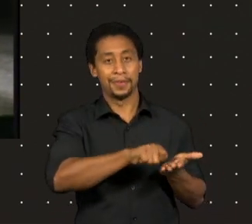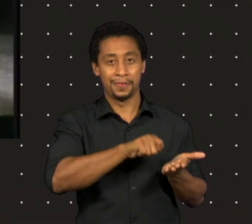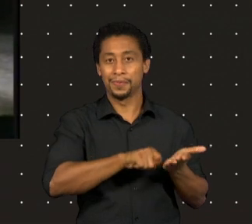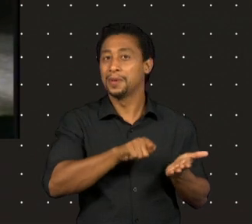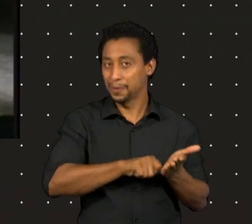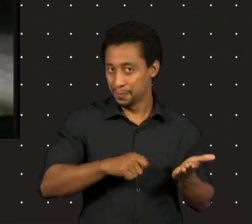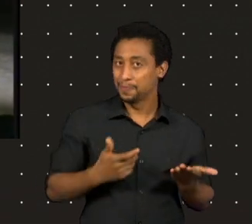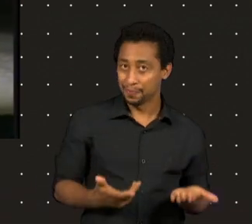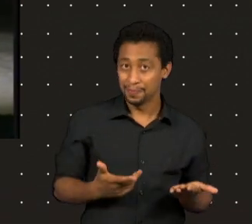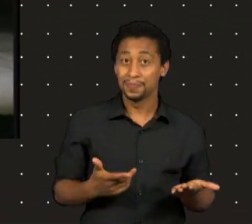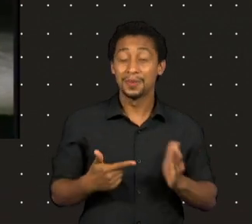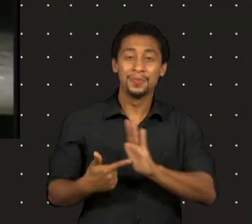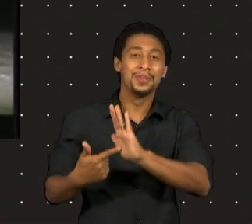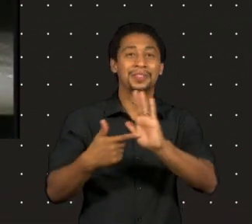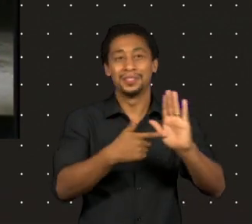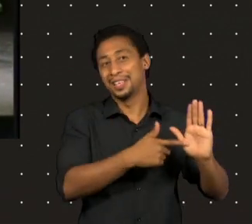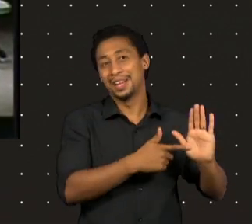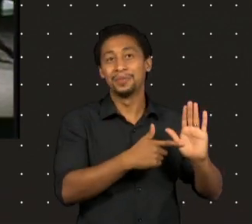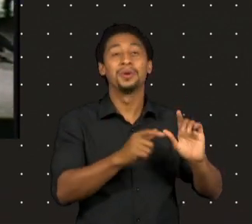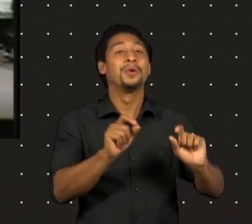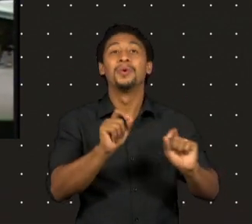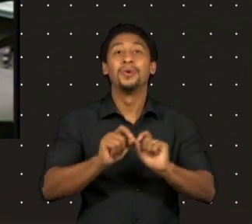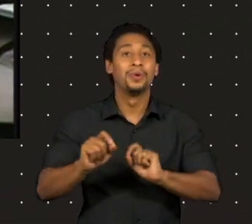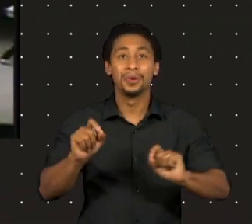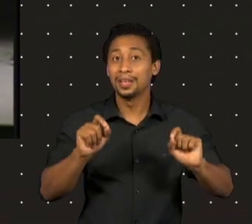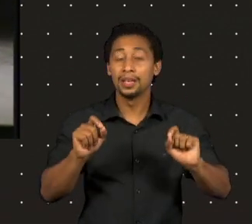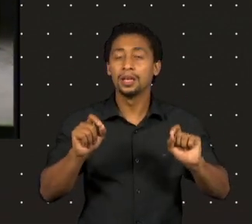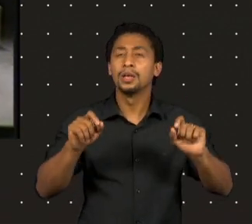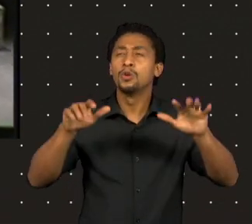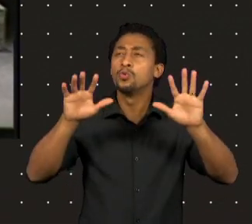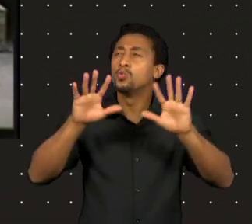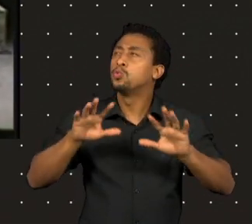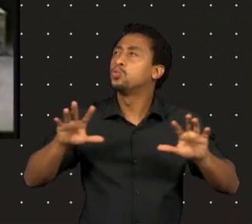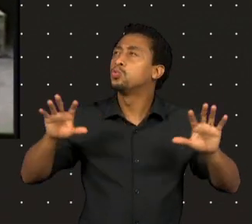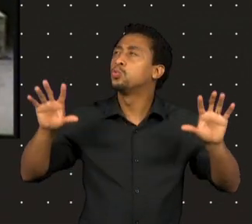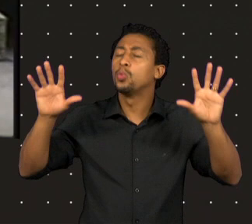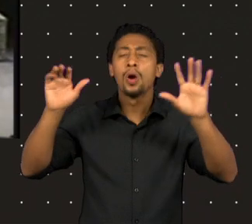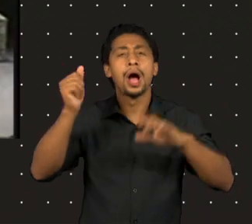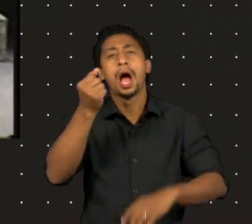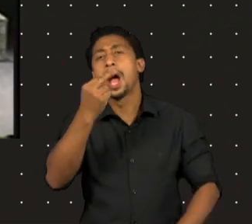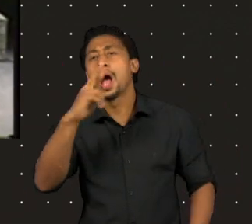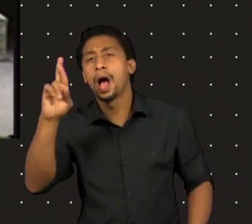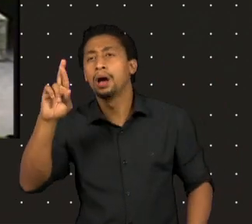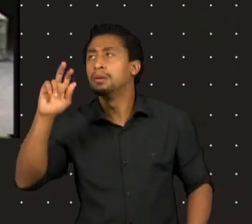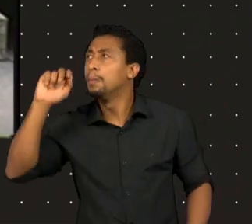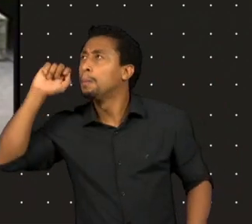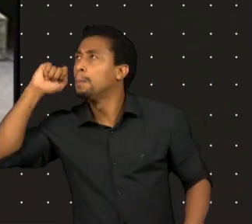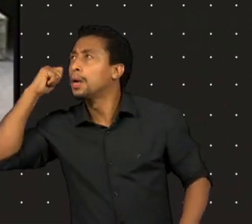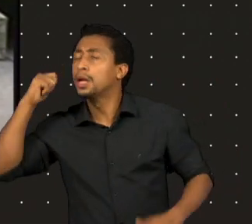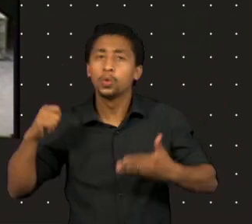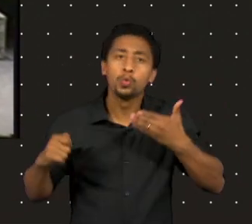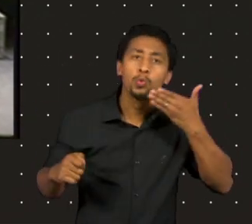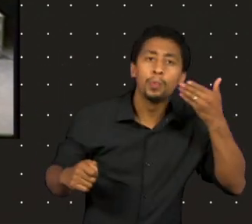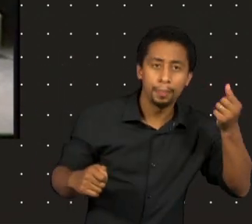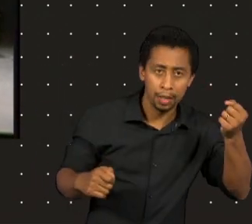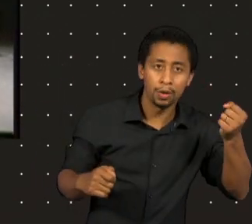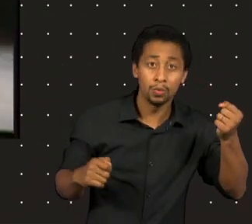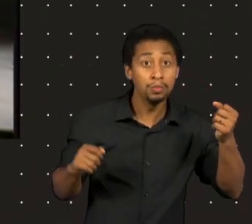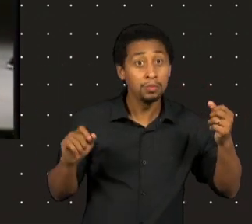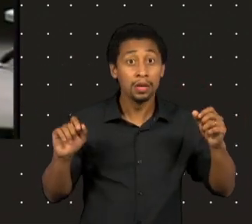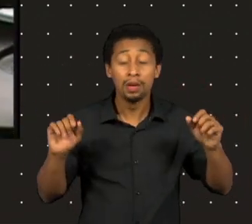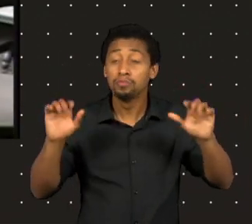em Preto e Branco. Aí Mayara, no palco, refletiu o mesmo encanto